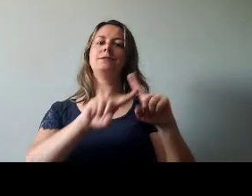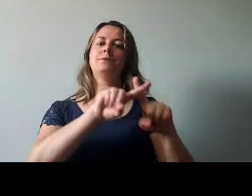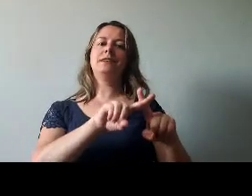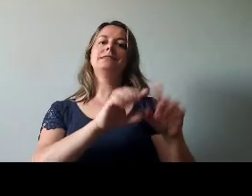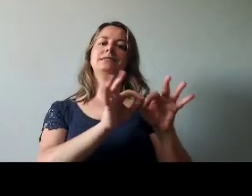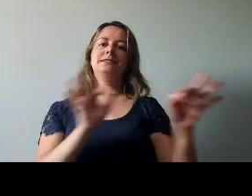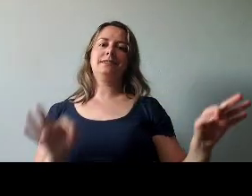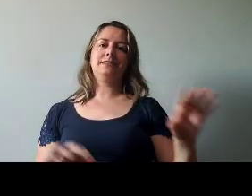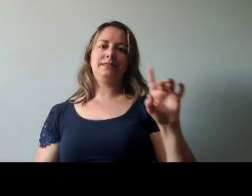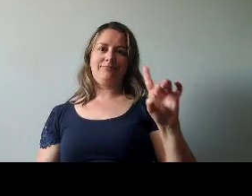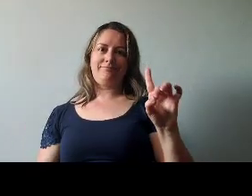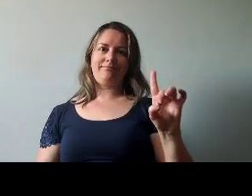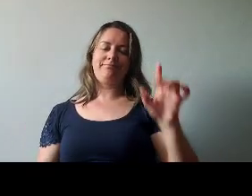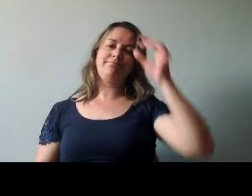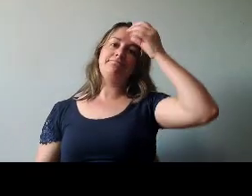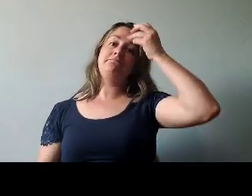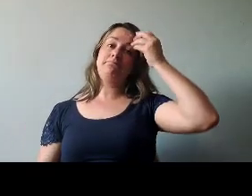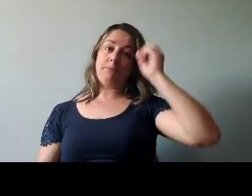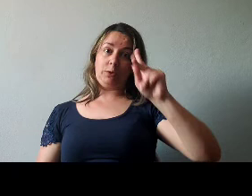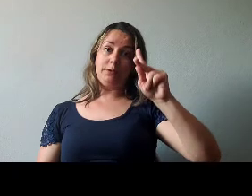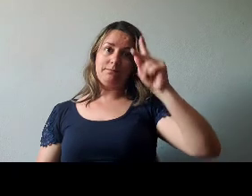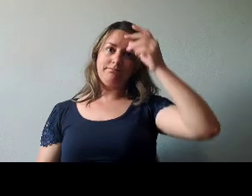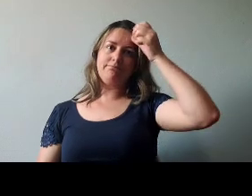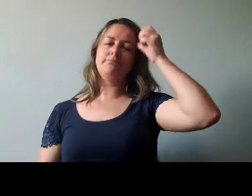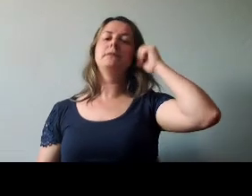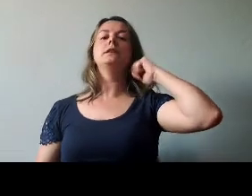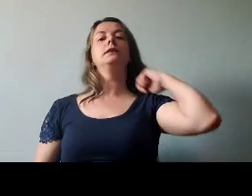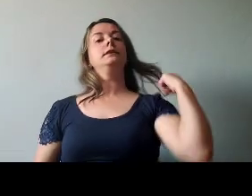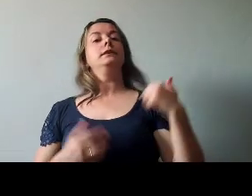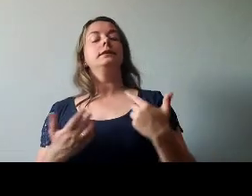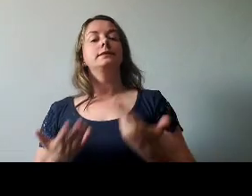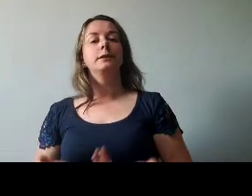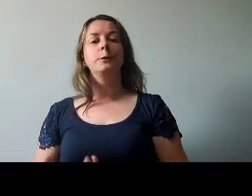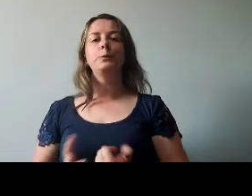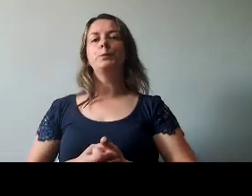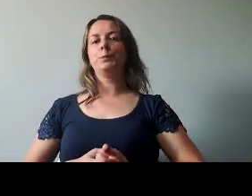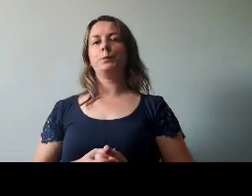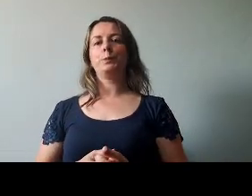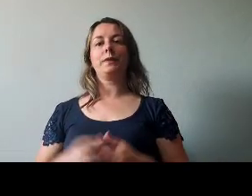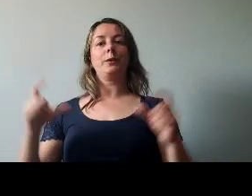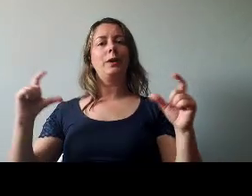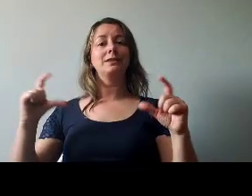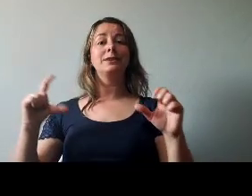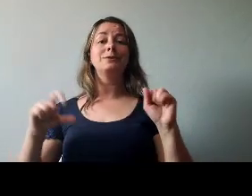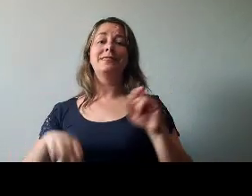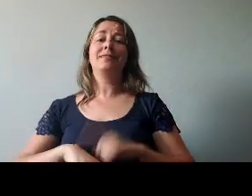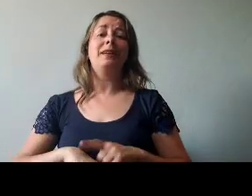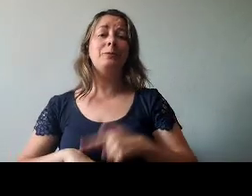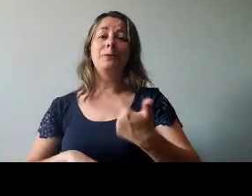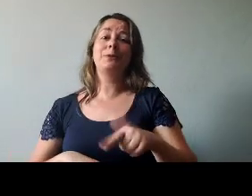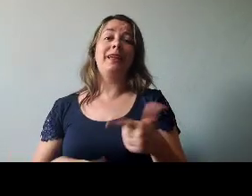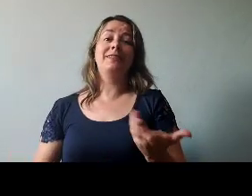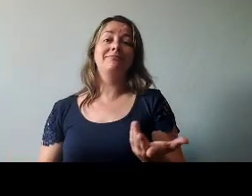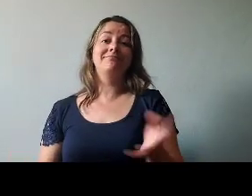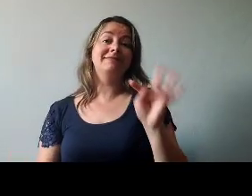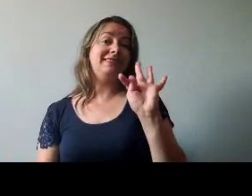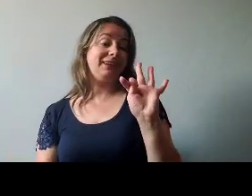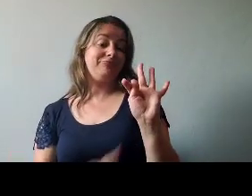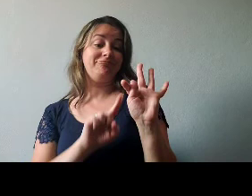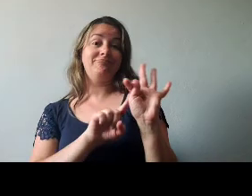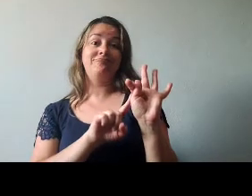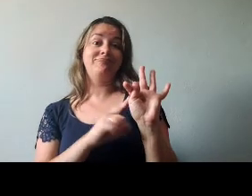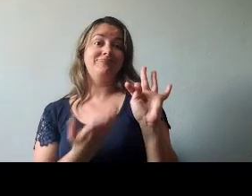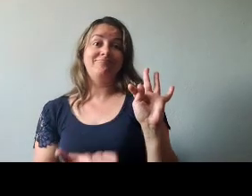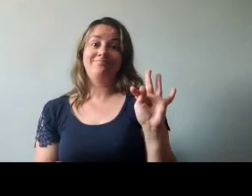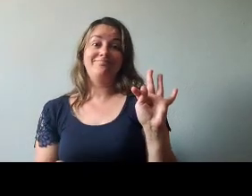percorrida. Ok? Portanto, é uma equação para quem não tem tempo, né? Seja não tem